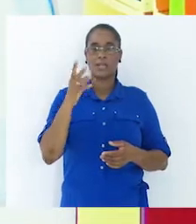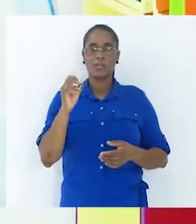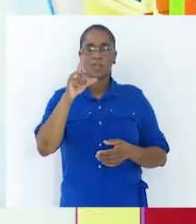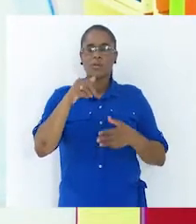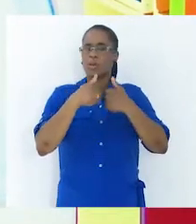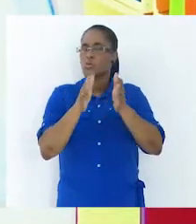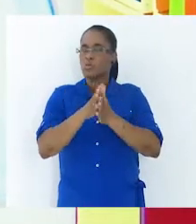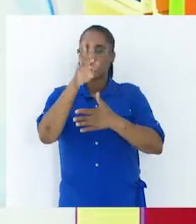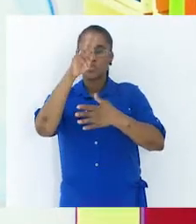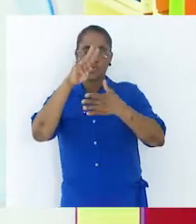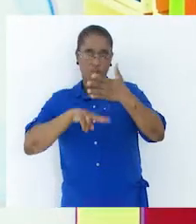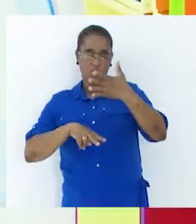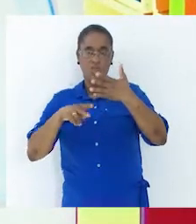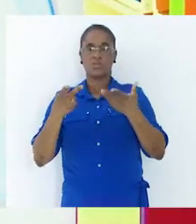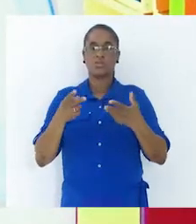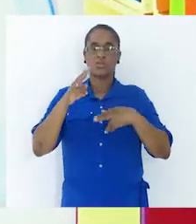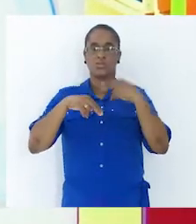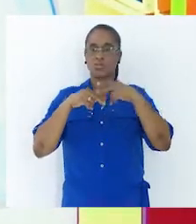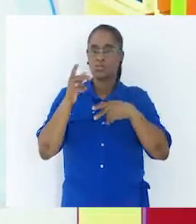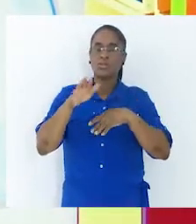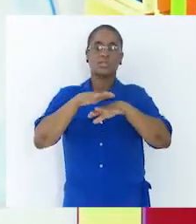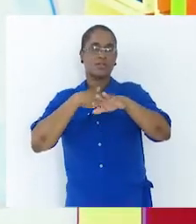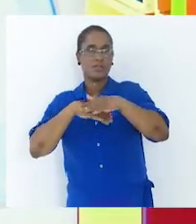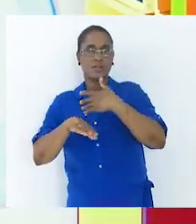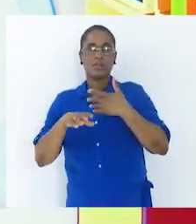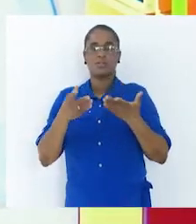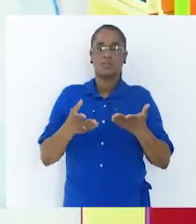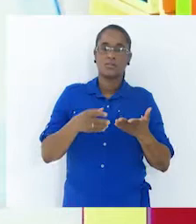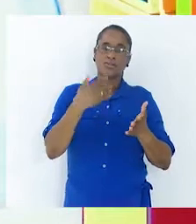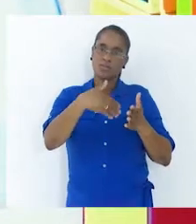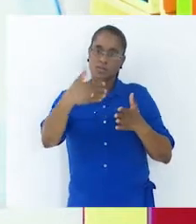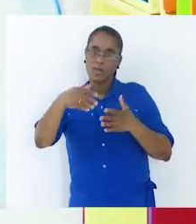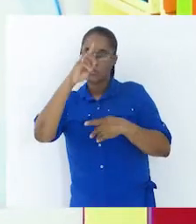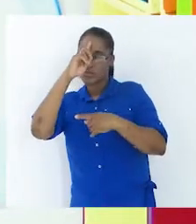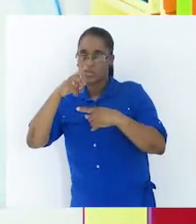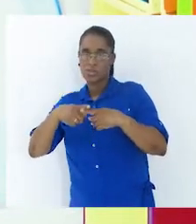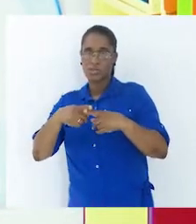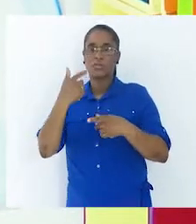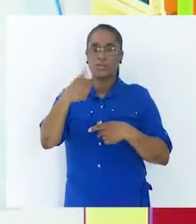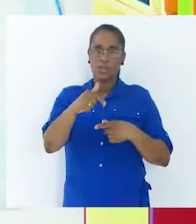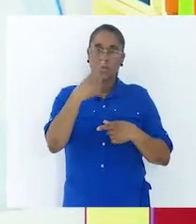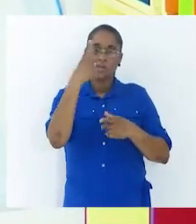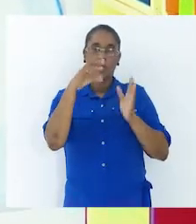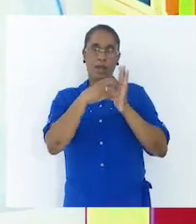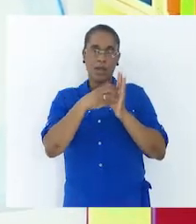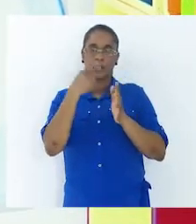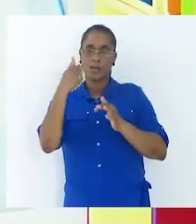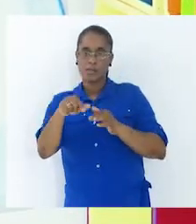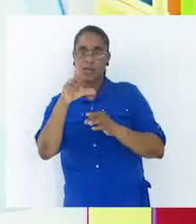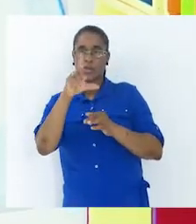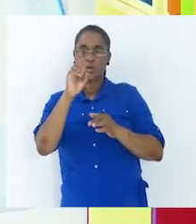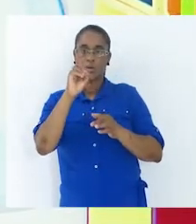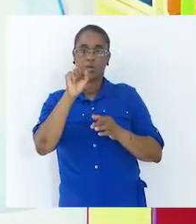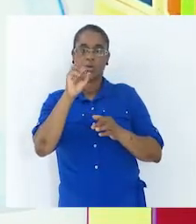que se constitui, ou que se constrói, ou que se elabora com uma determinada finalidade, tem que ter uma marca, tem que ter um